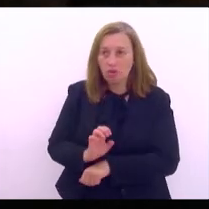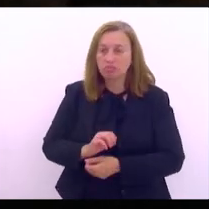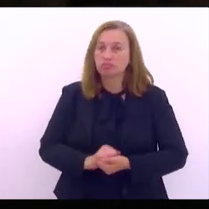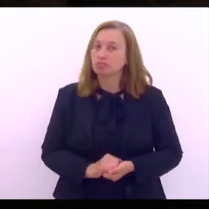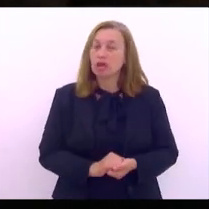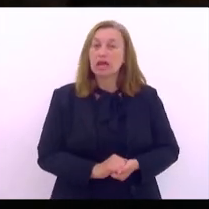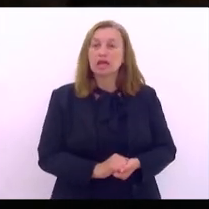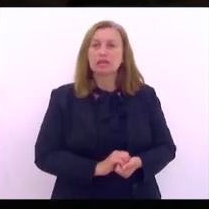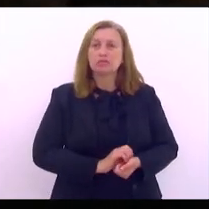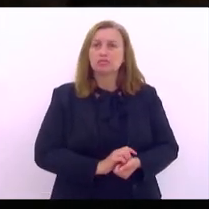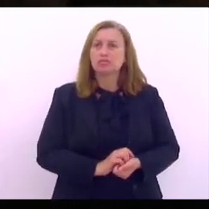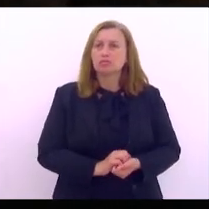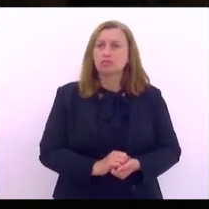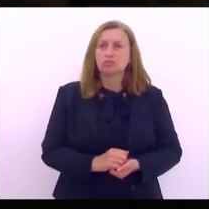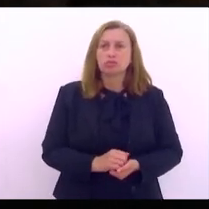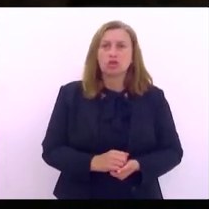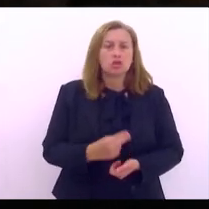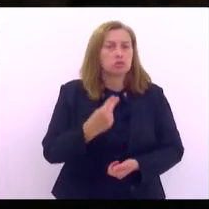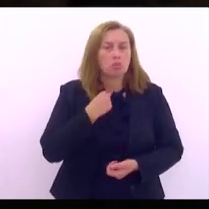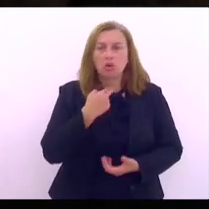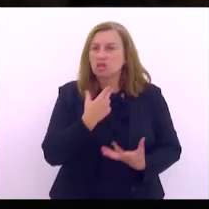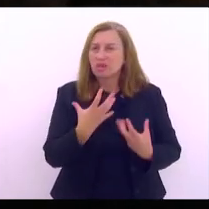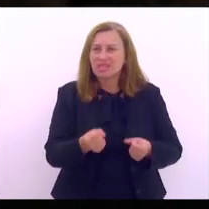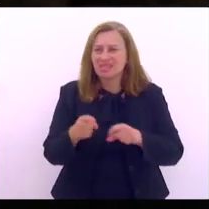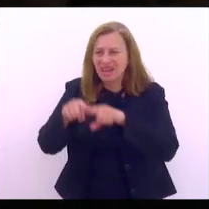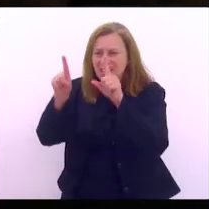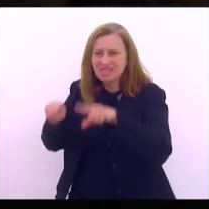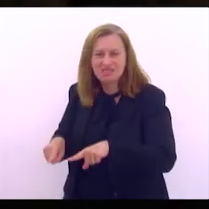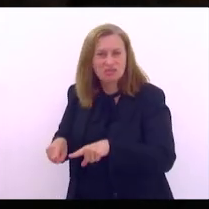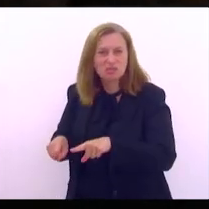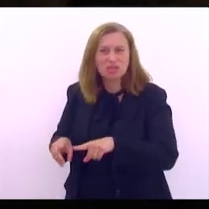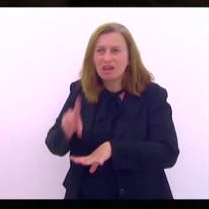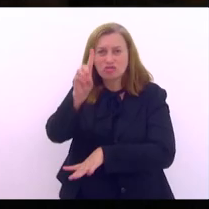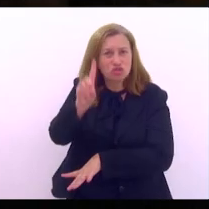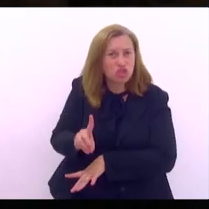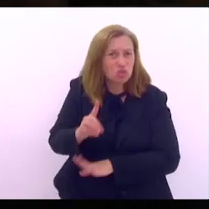há cabimento funcionários, a direção de uma escola